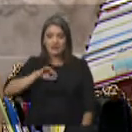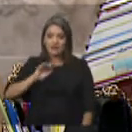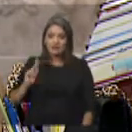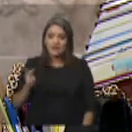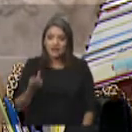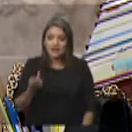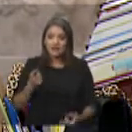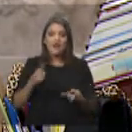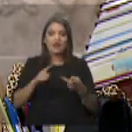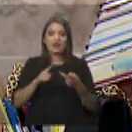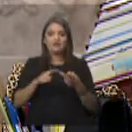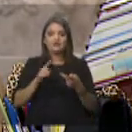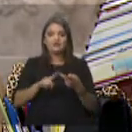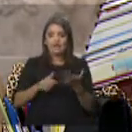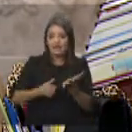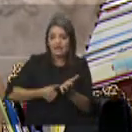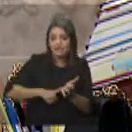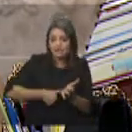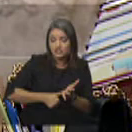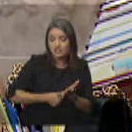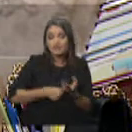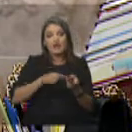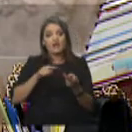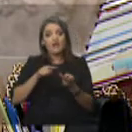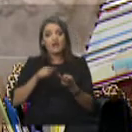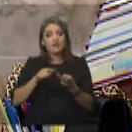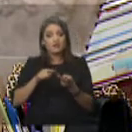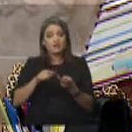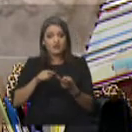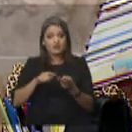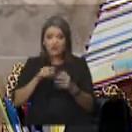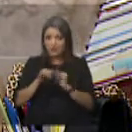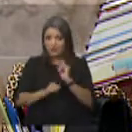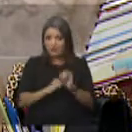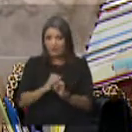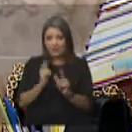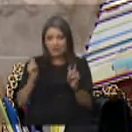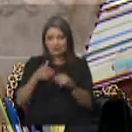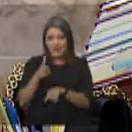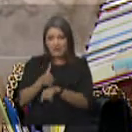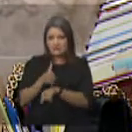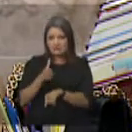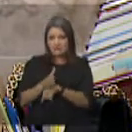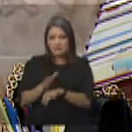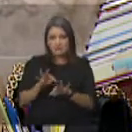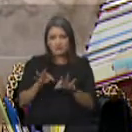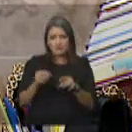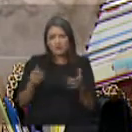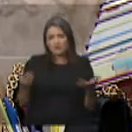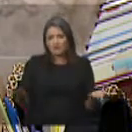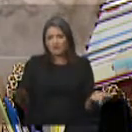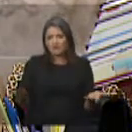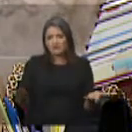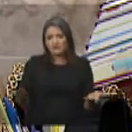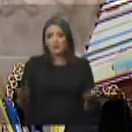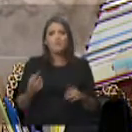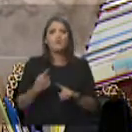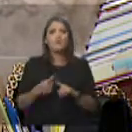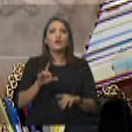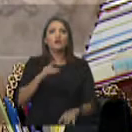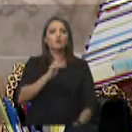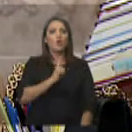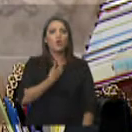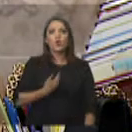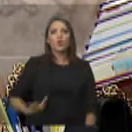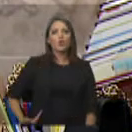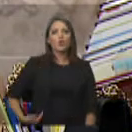identidade, e esses dados são acessíveis pela internet, são todos... Não vejo por que só o governo teria